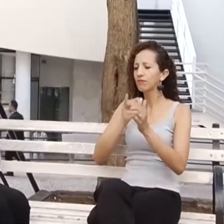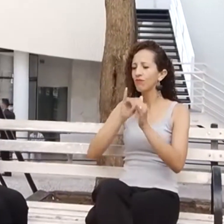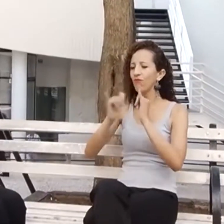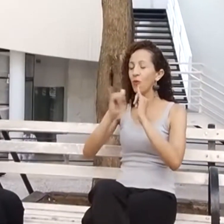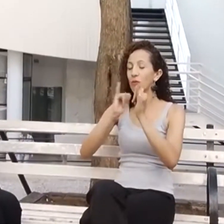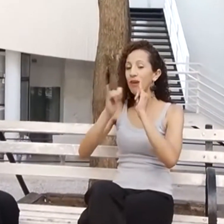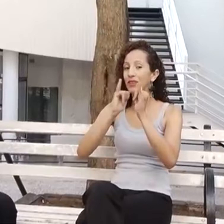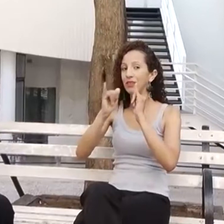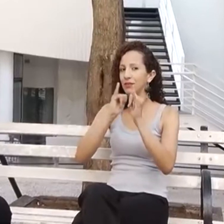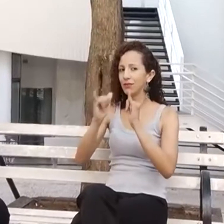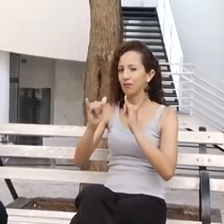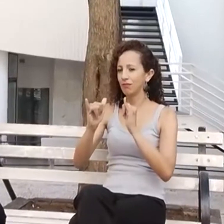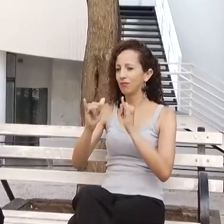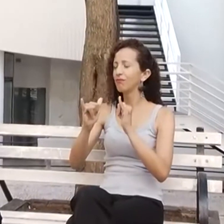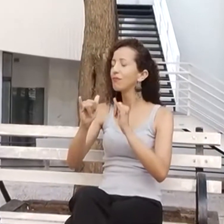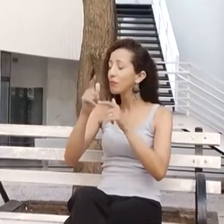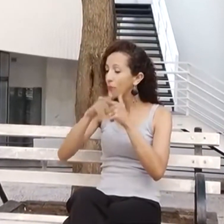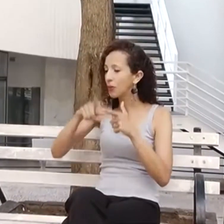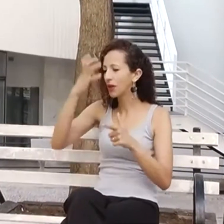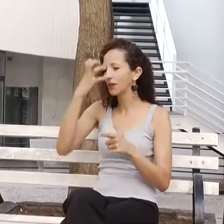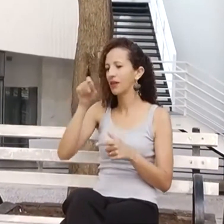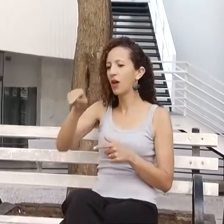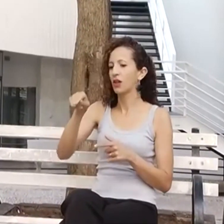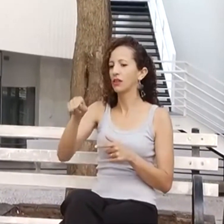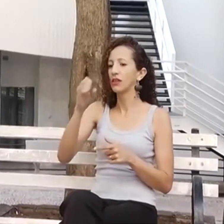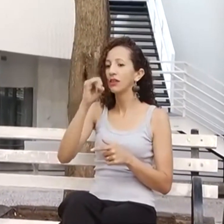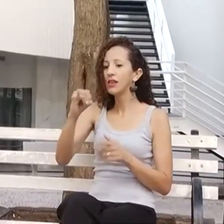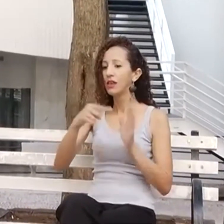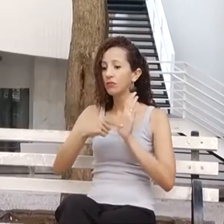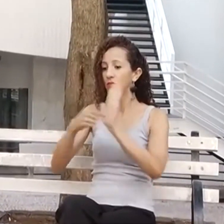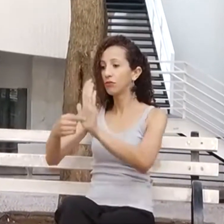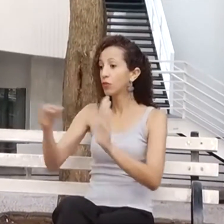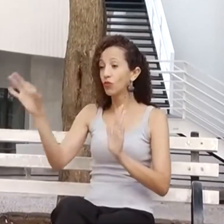difícil, porque falta bastante informação.